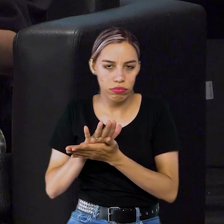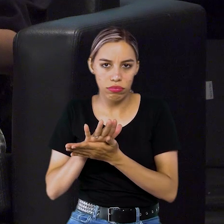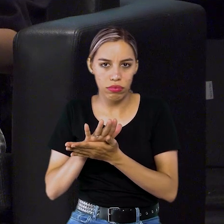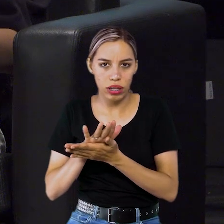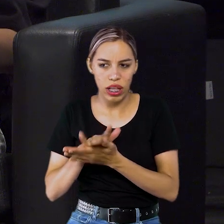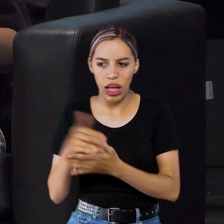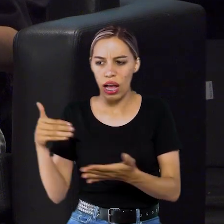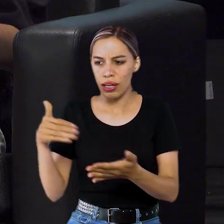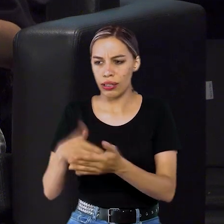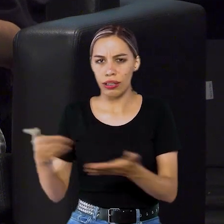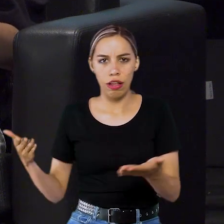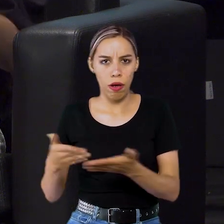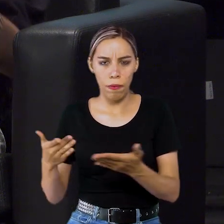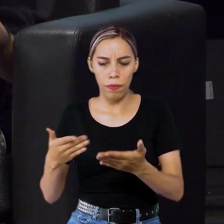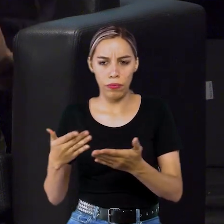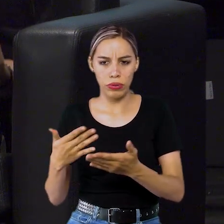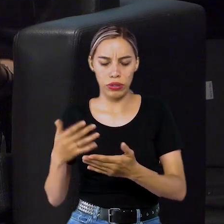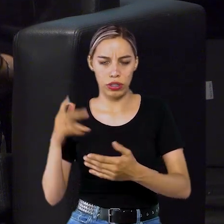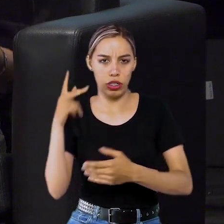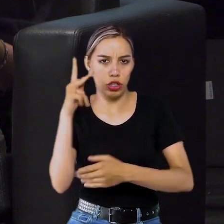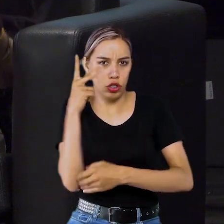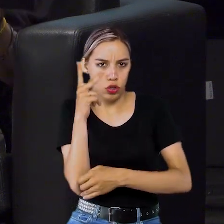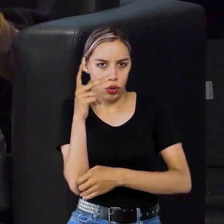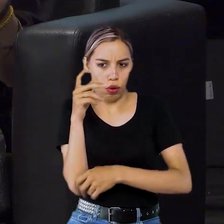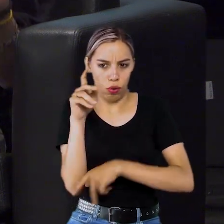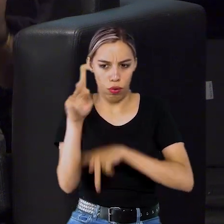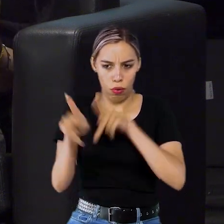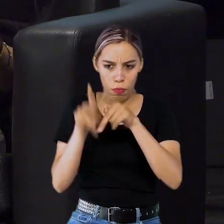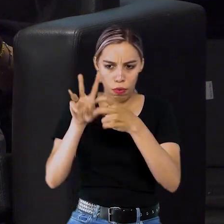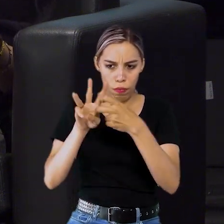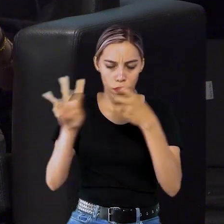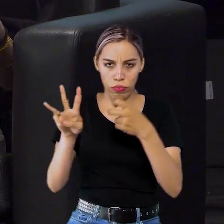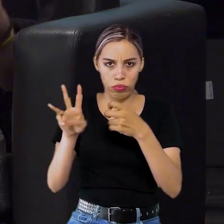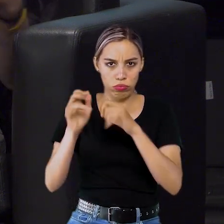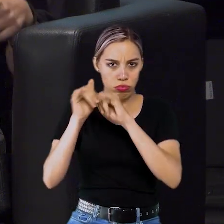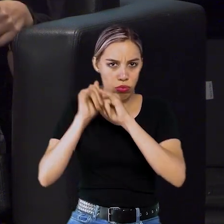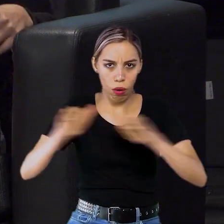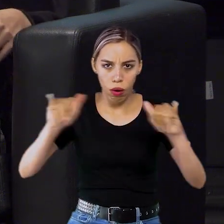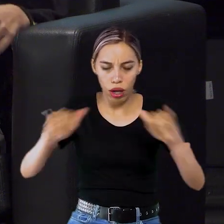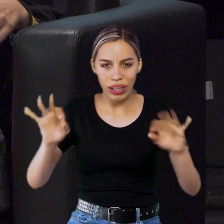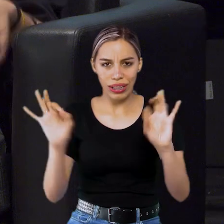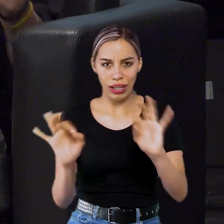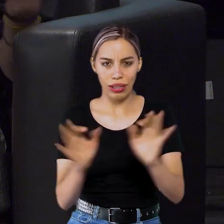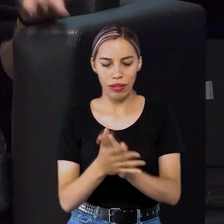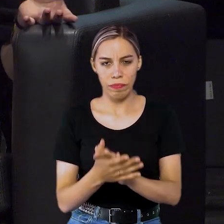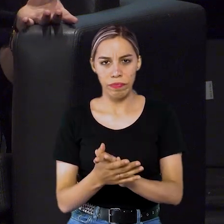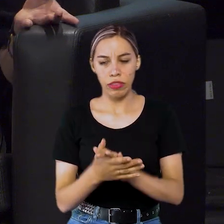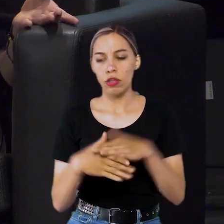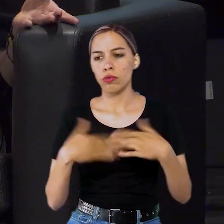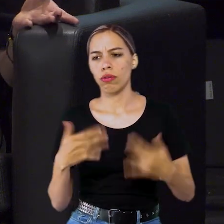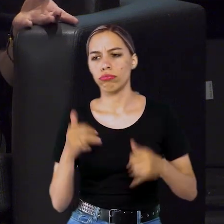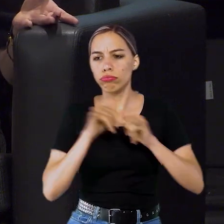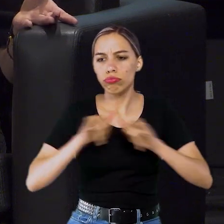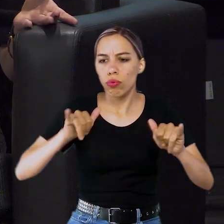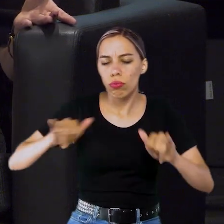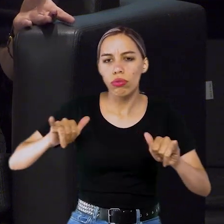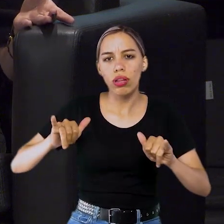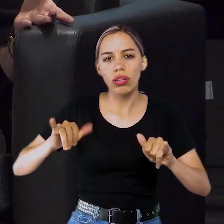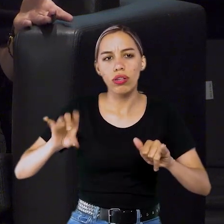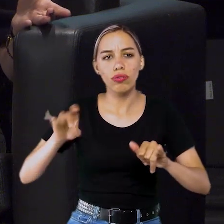história não era contada. E, quando era contada pelo olhar do